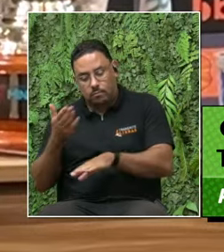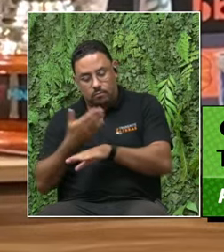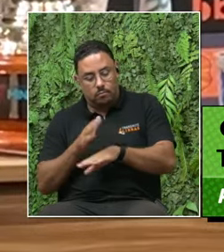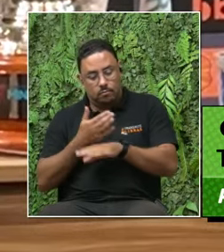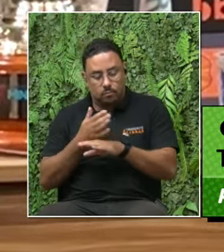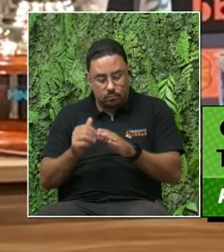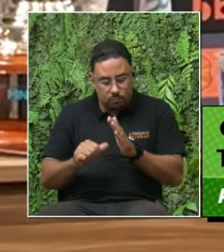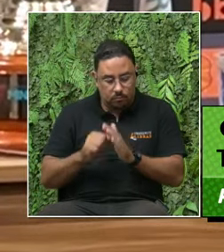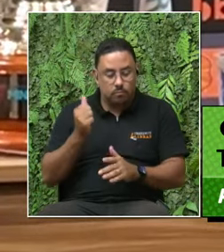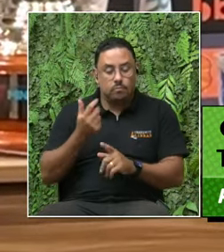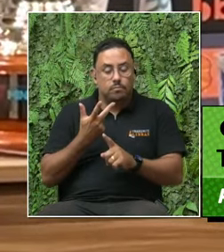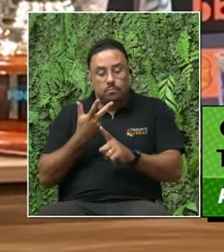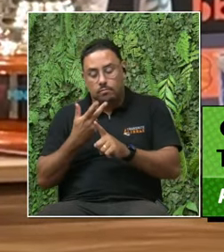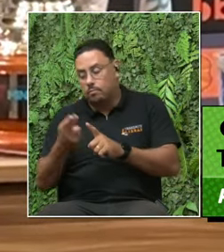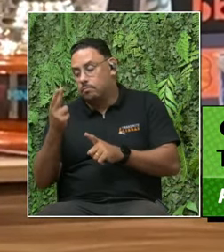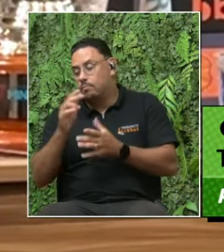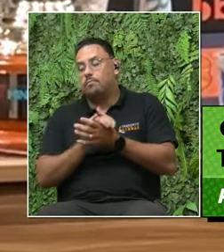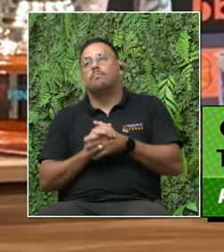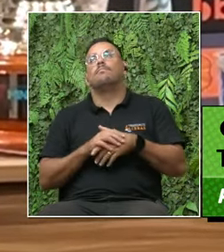Primer